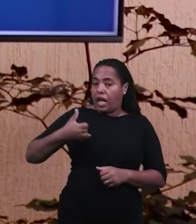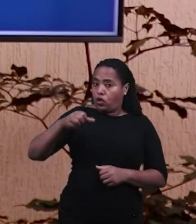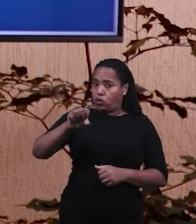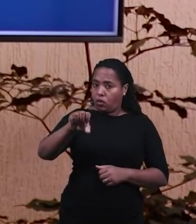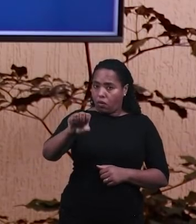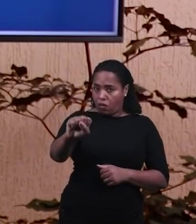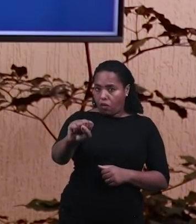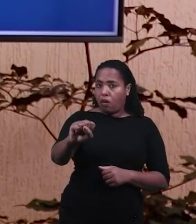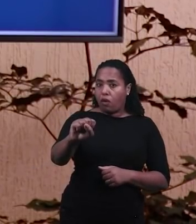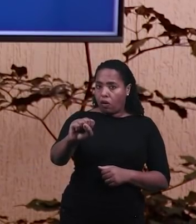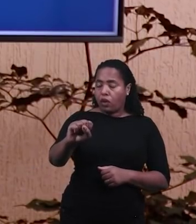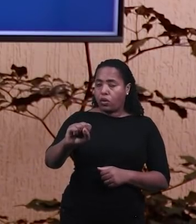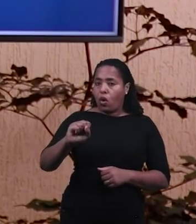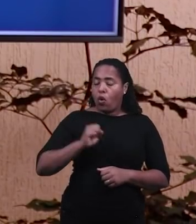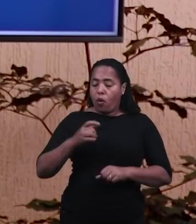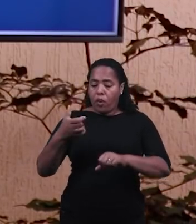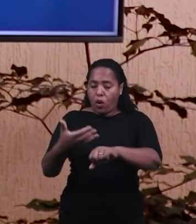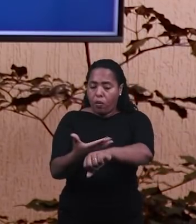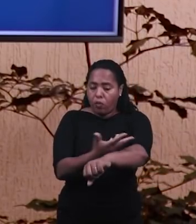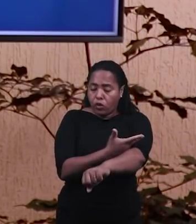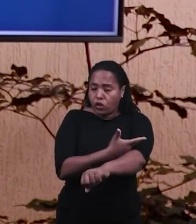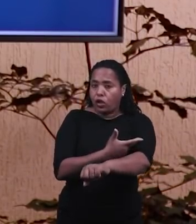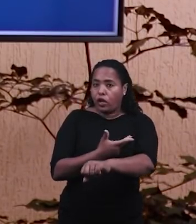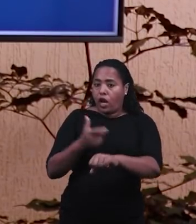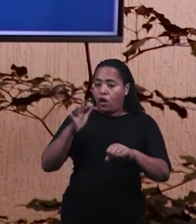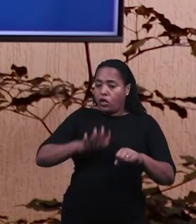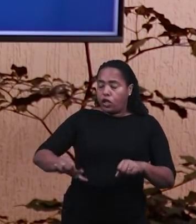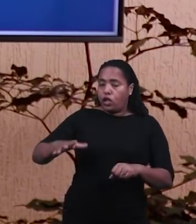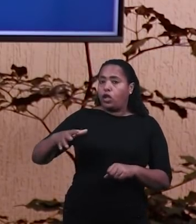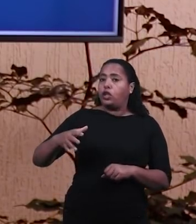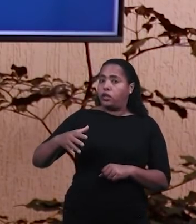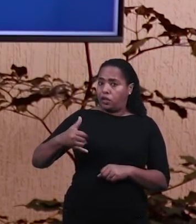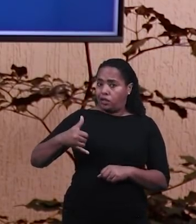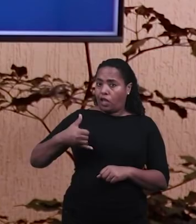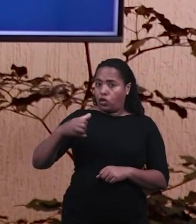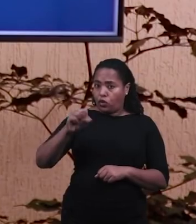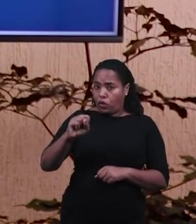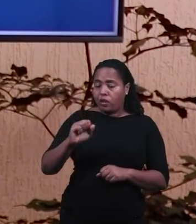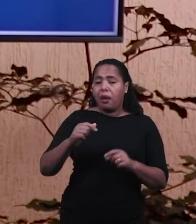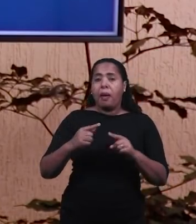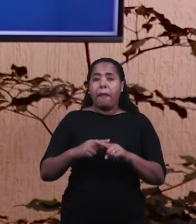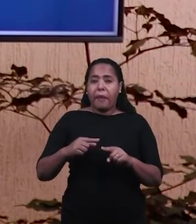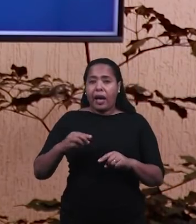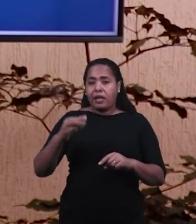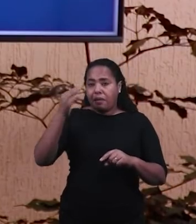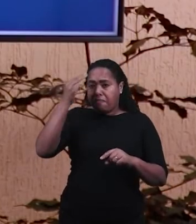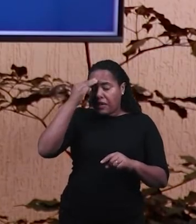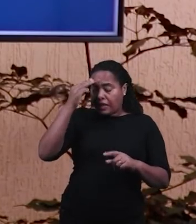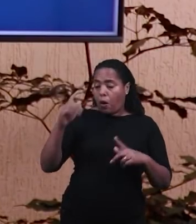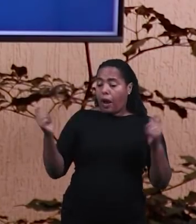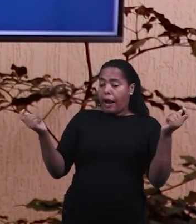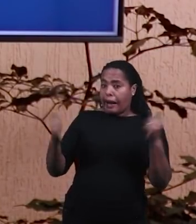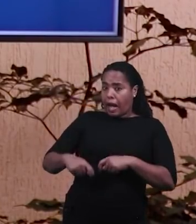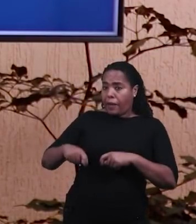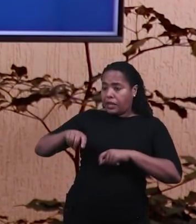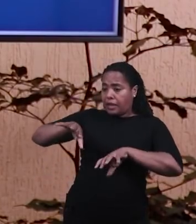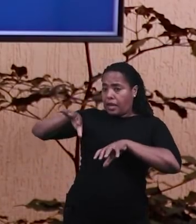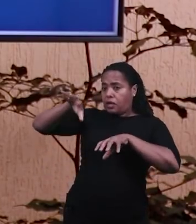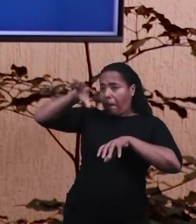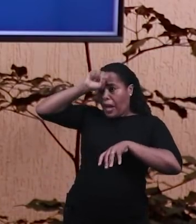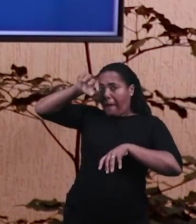anos, então o meu emocional é de 8 anos e a minha idade mental, por exemplo, a minha capacidade de aprender é de 14 anos.